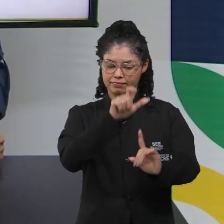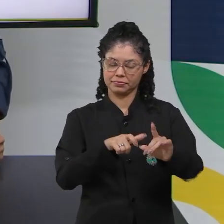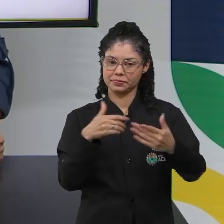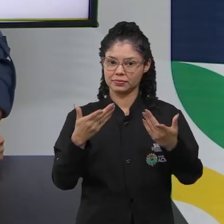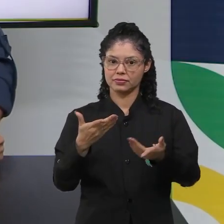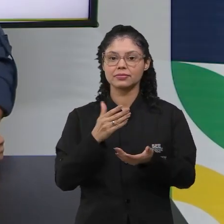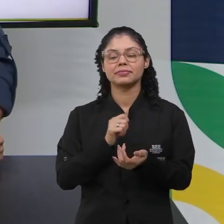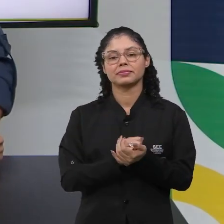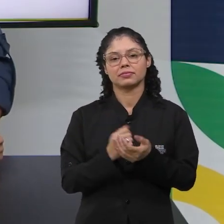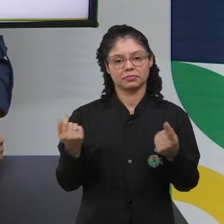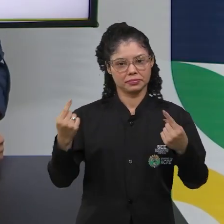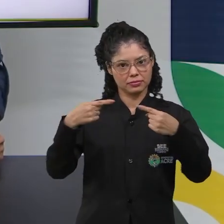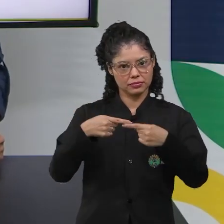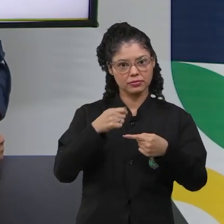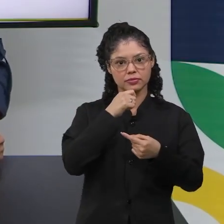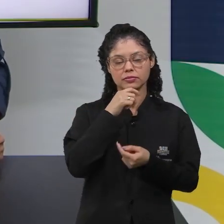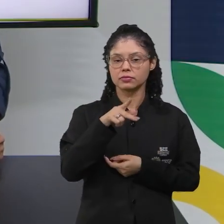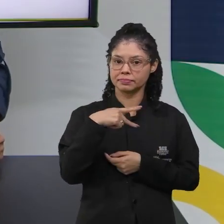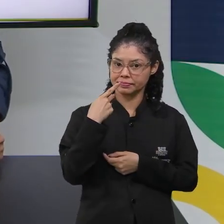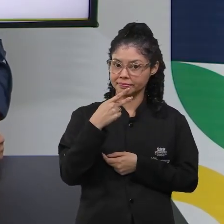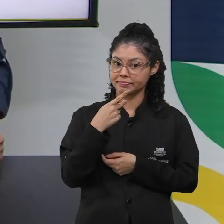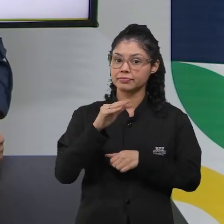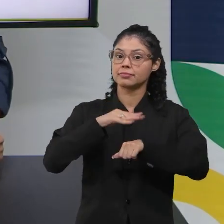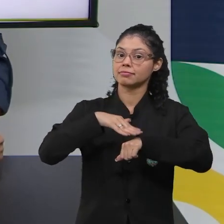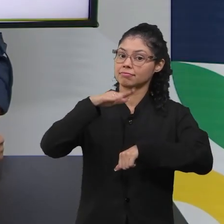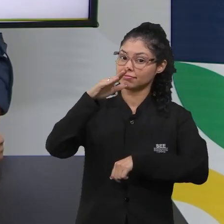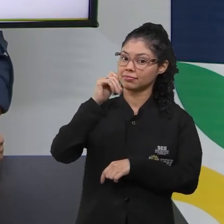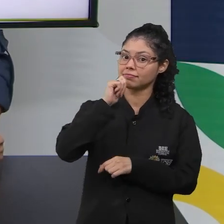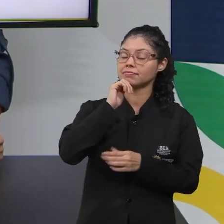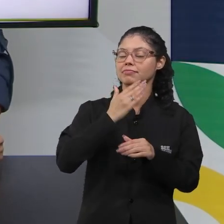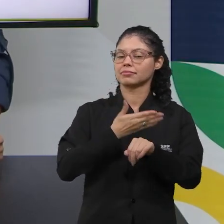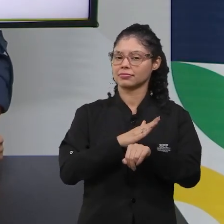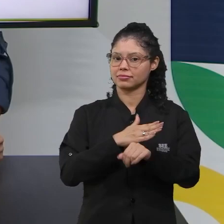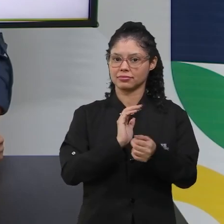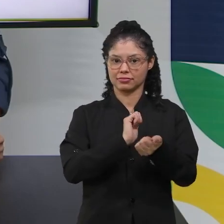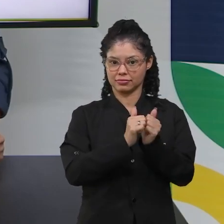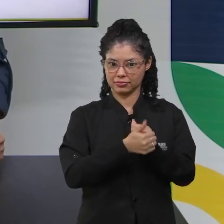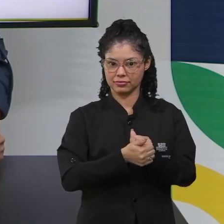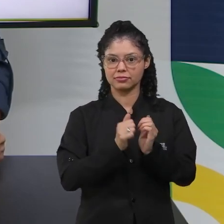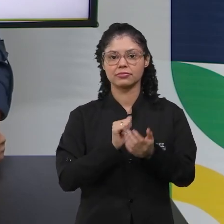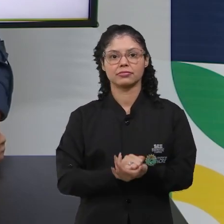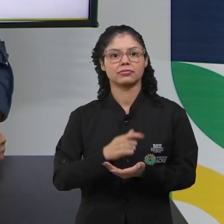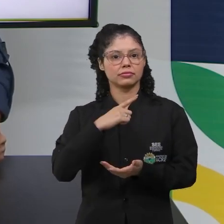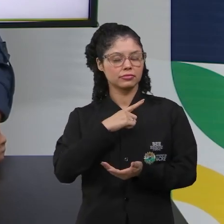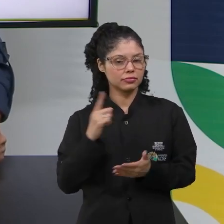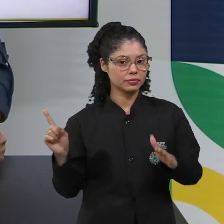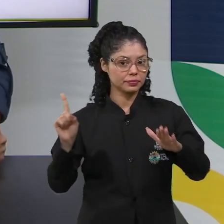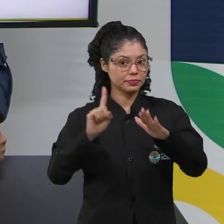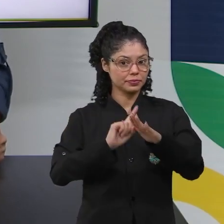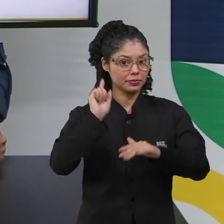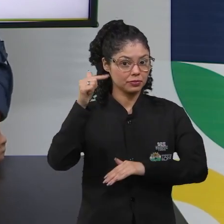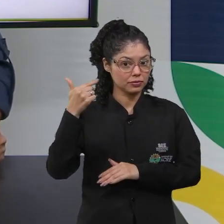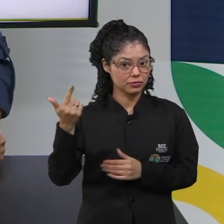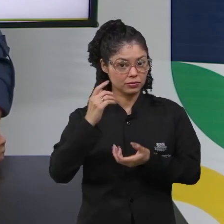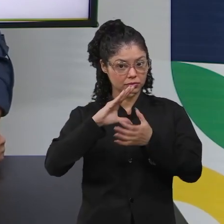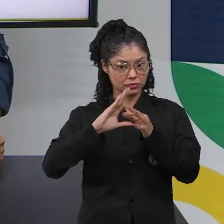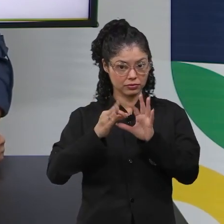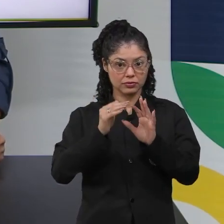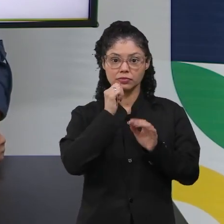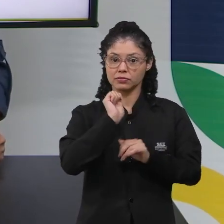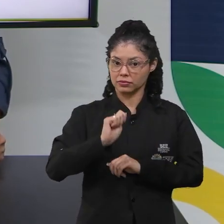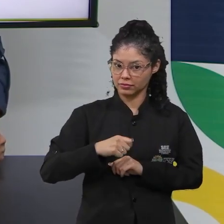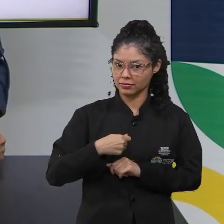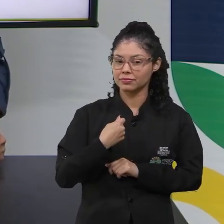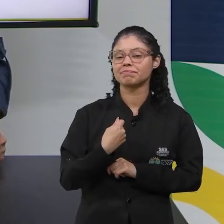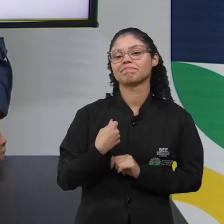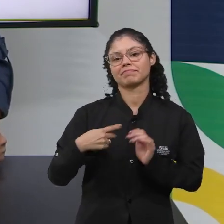dentro dessas competições. Por isso que eu falei, vão muito além da prática esportiva. Elas estão inseridas dentro de um outro contexto que tem